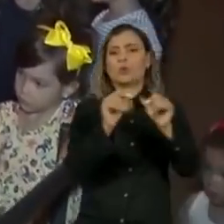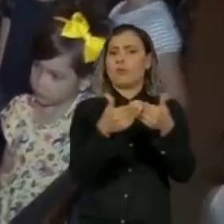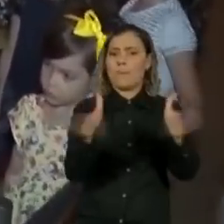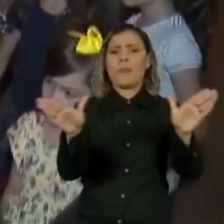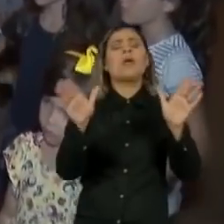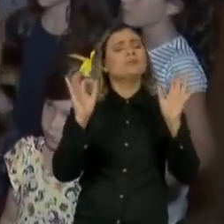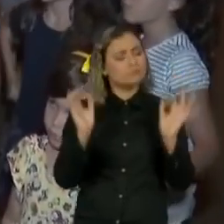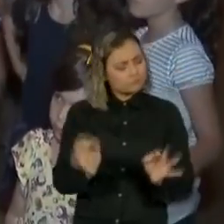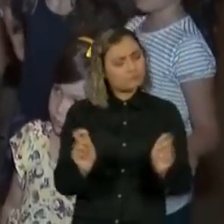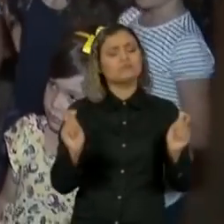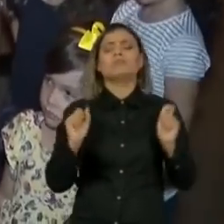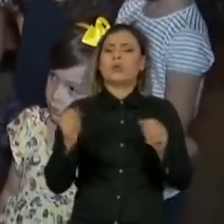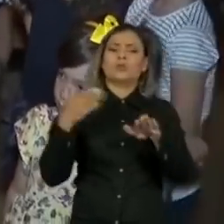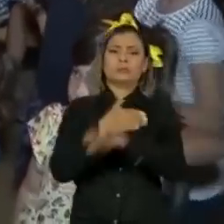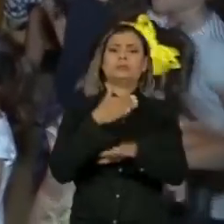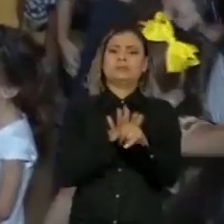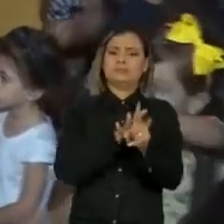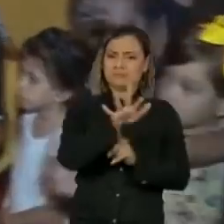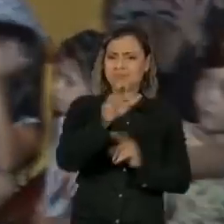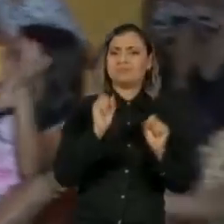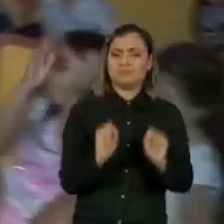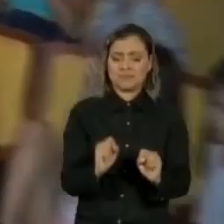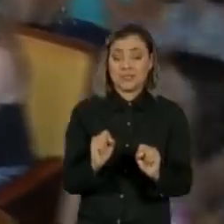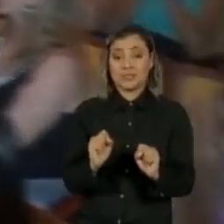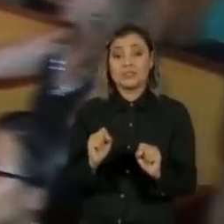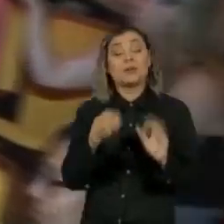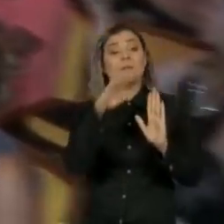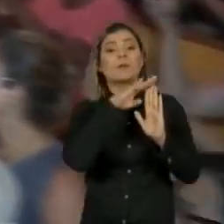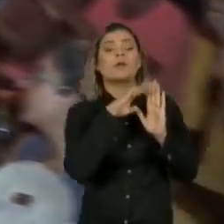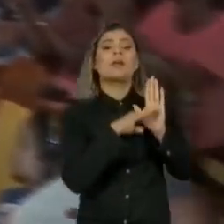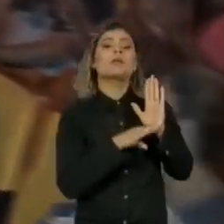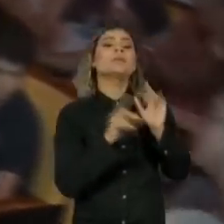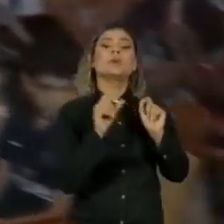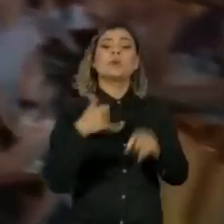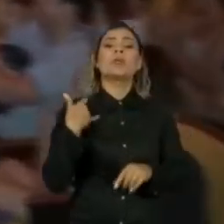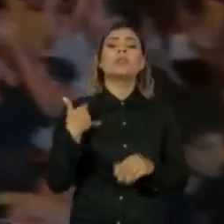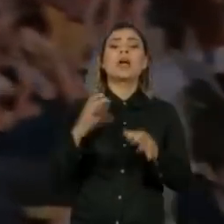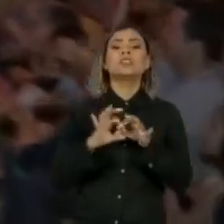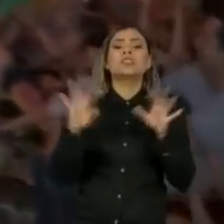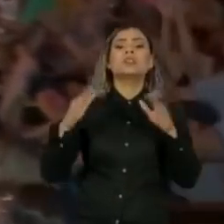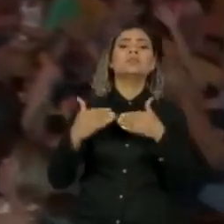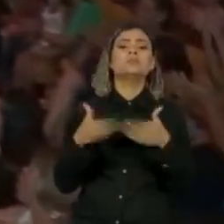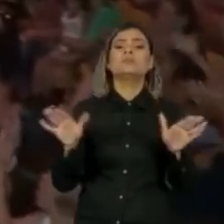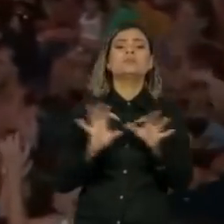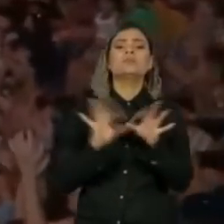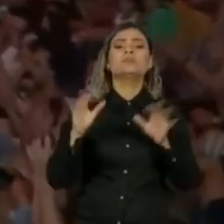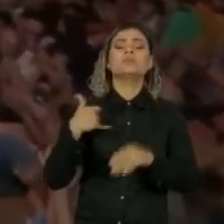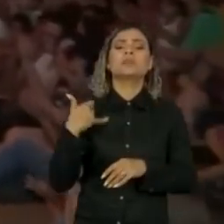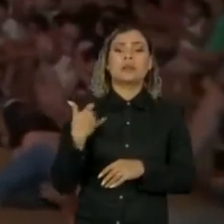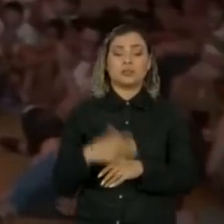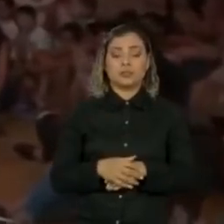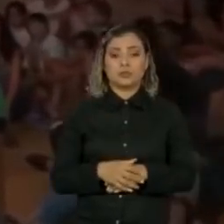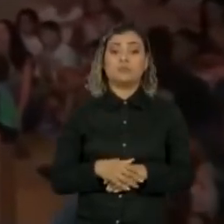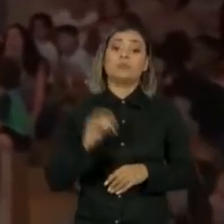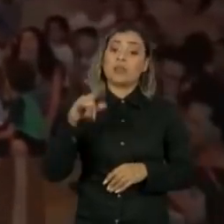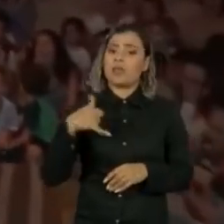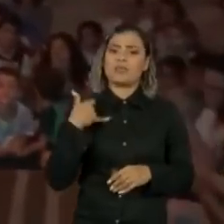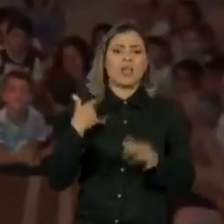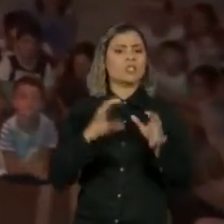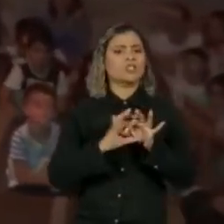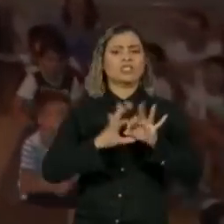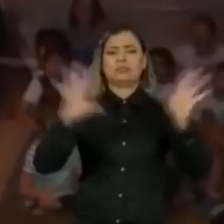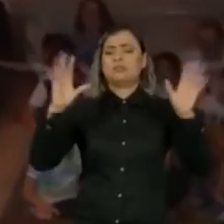em funcionamento e pode vir. Para que idade é programação? É a partir de que idade até que idade vale? A programação é livre a todas